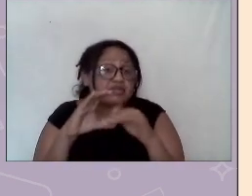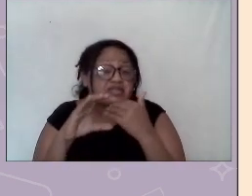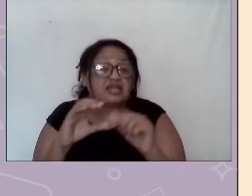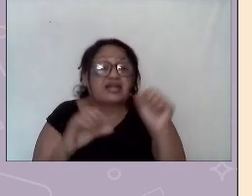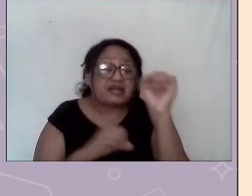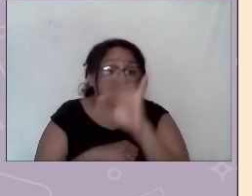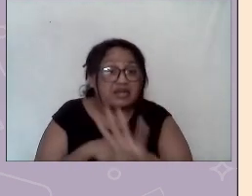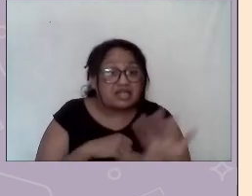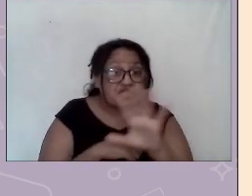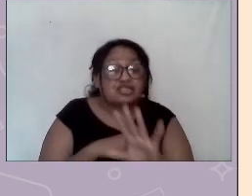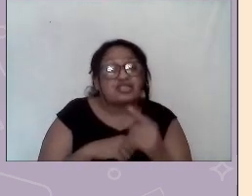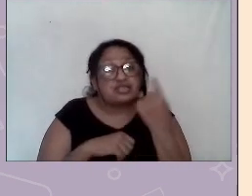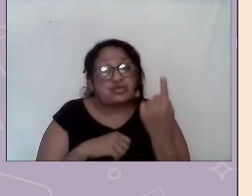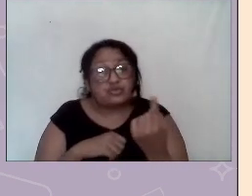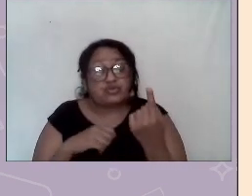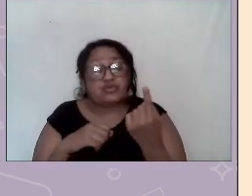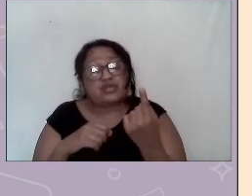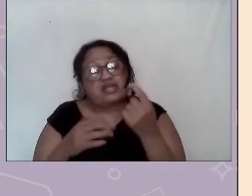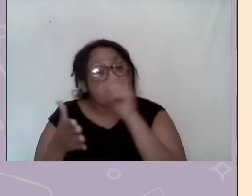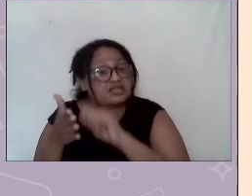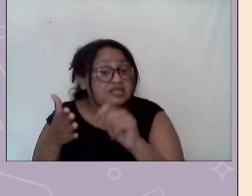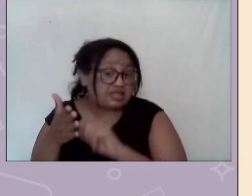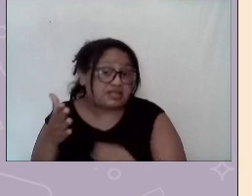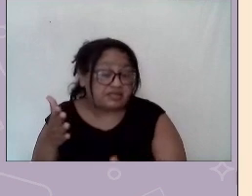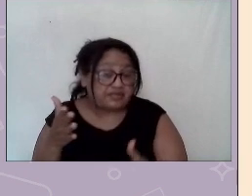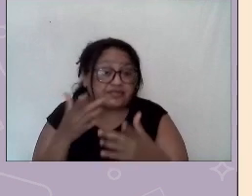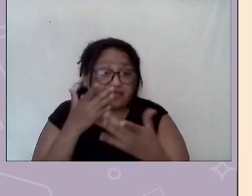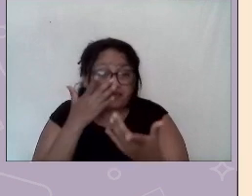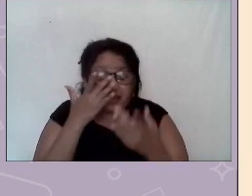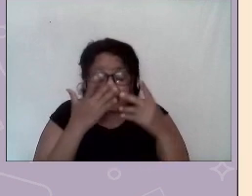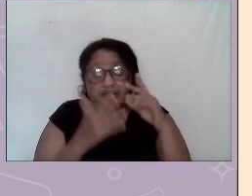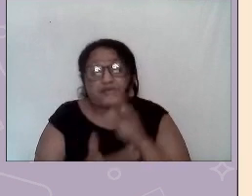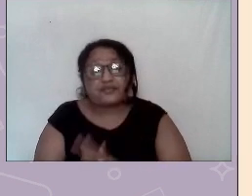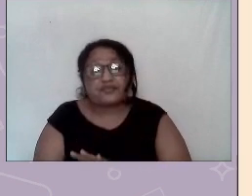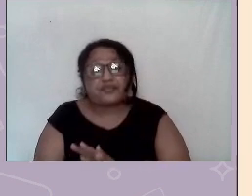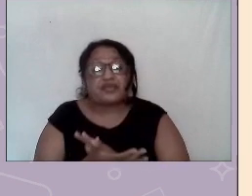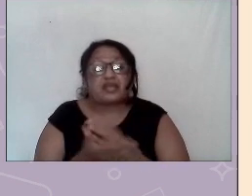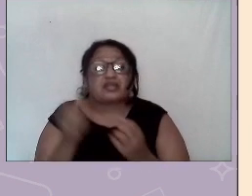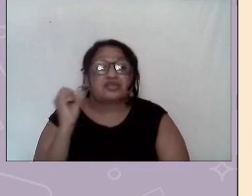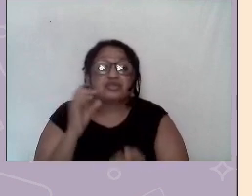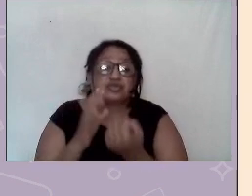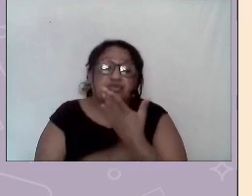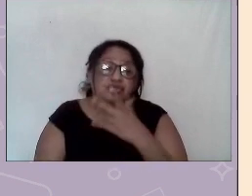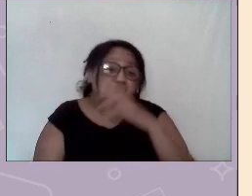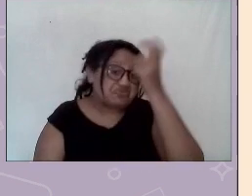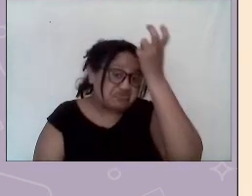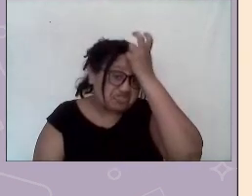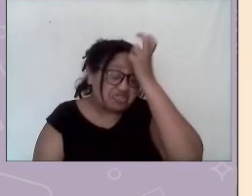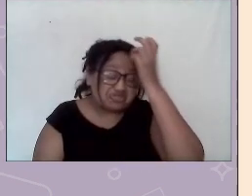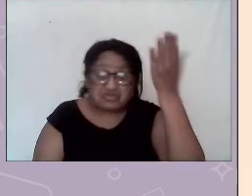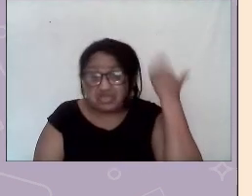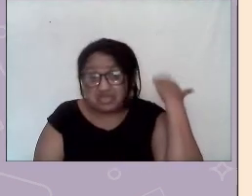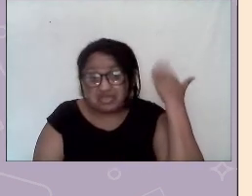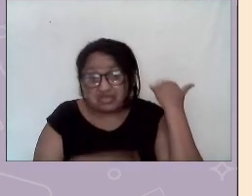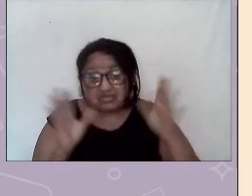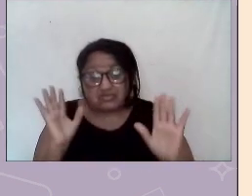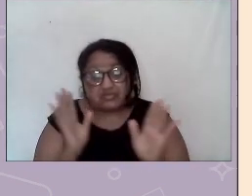-se a escrita hieroglifa surgida no Egito antigo não precisa nem